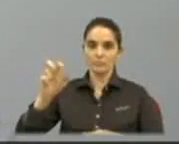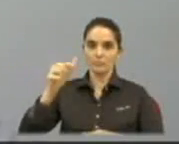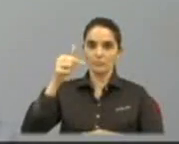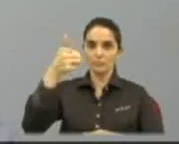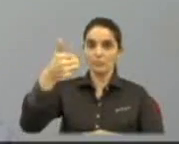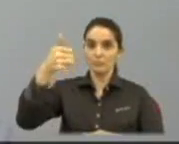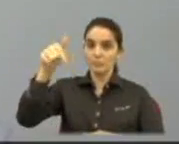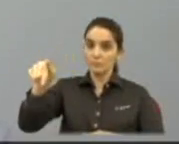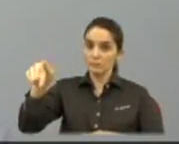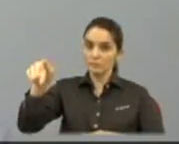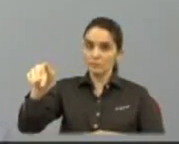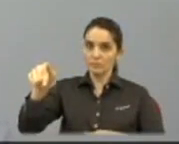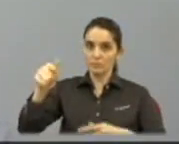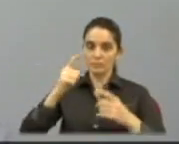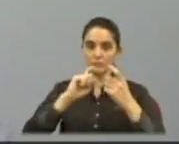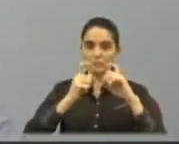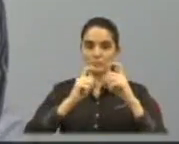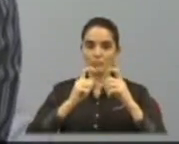sessões.